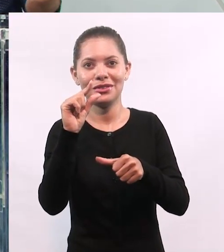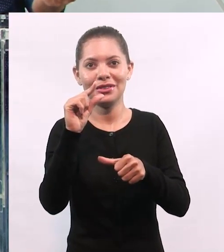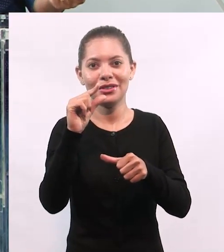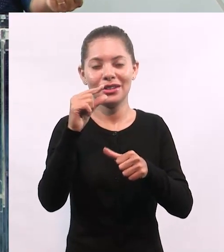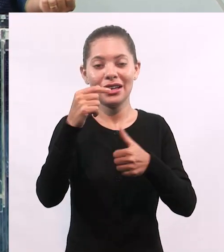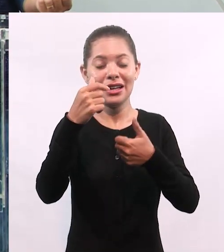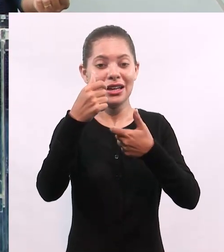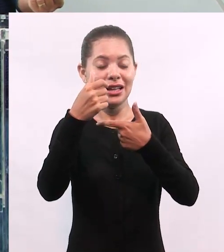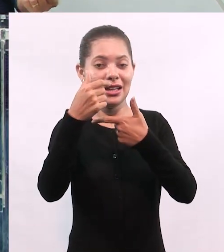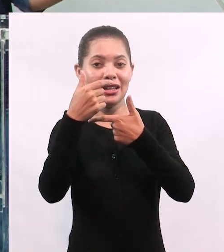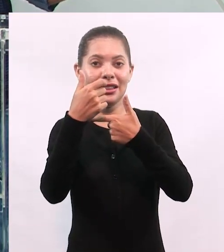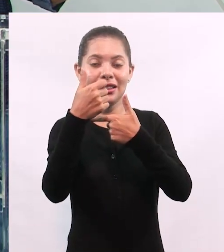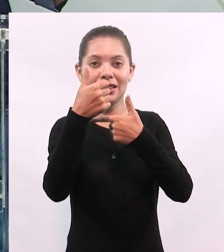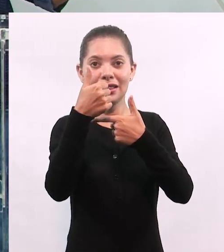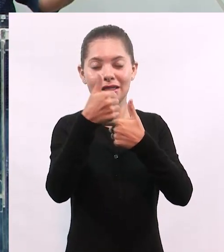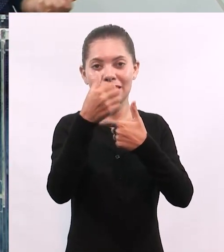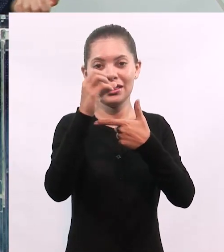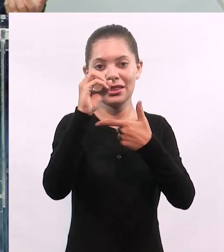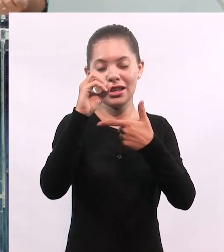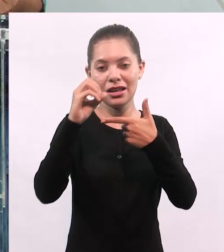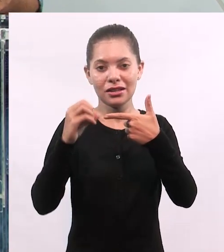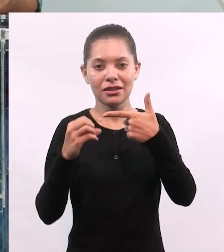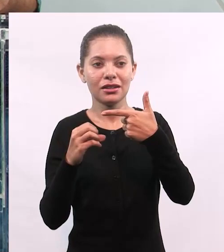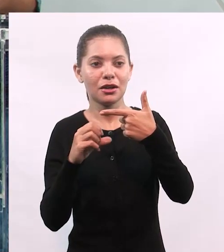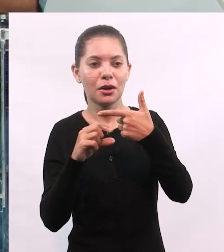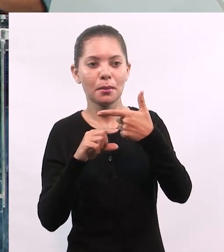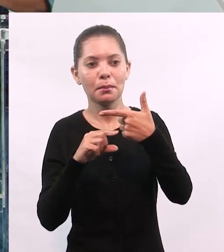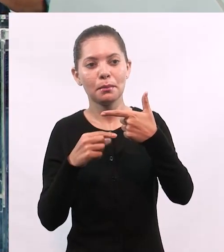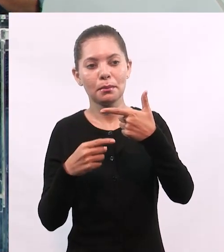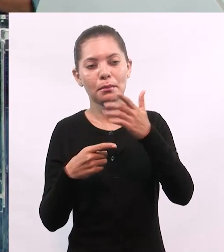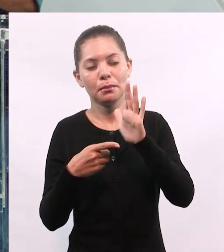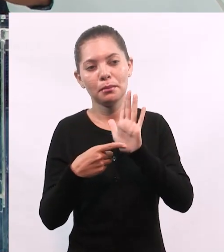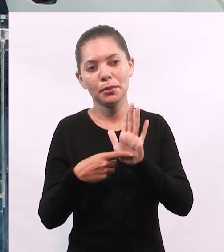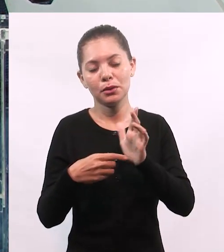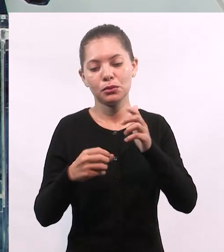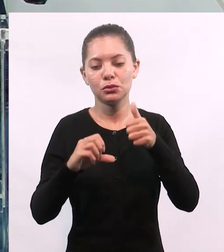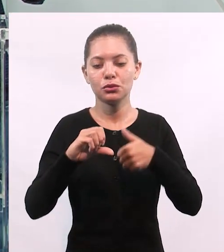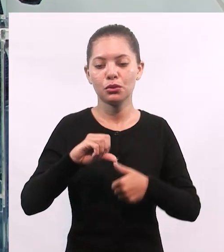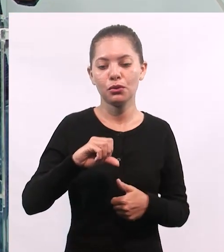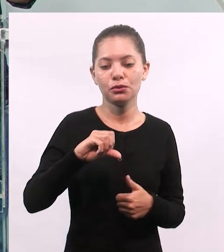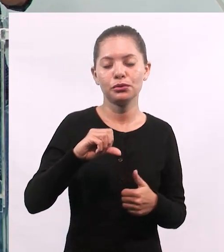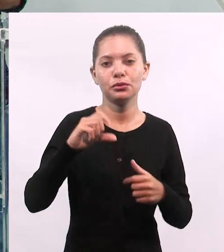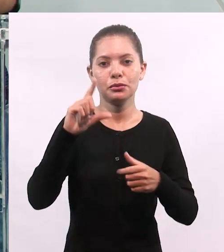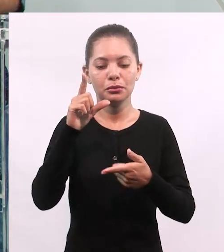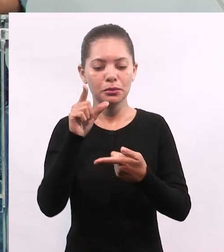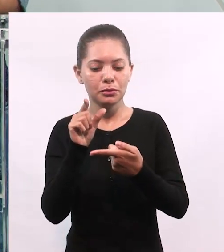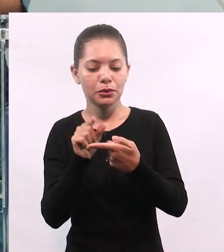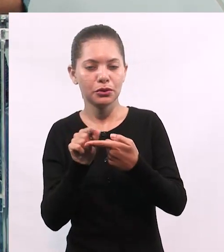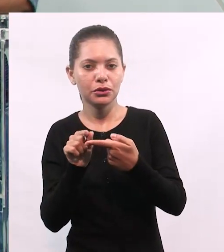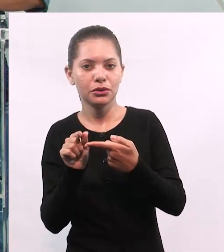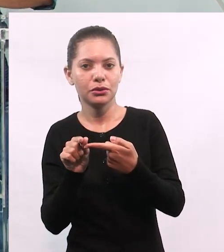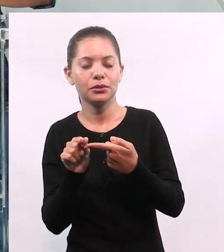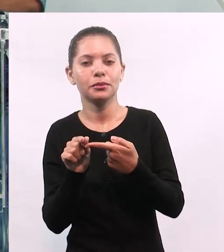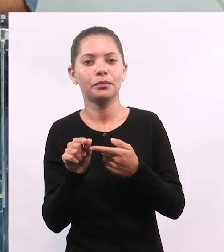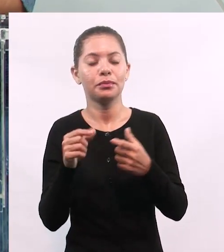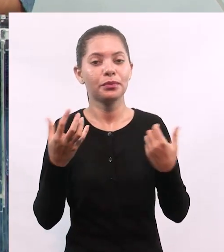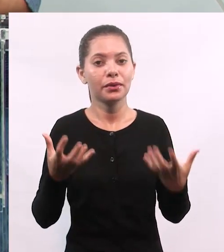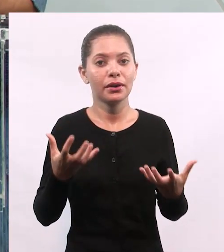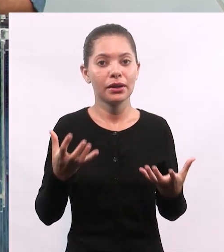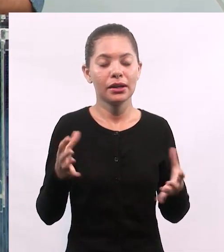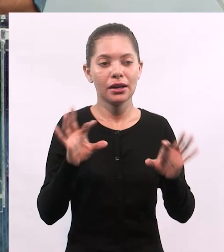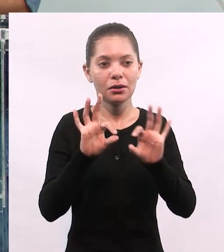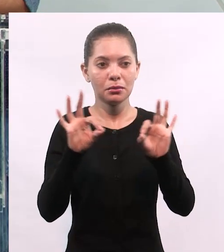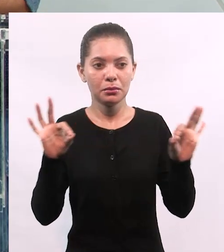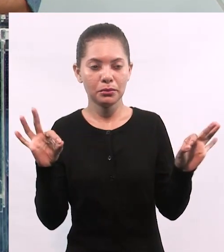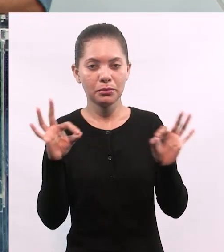10 elevado a menos 9 a fração do metro. Então você tem medidas muito pequenas. E se eu quero